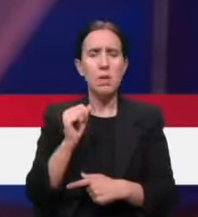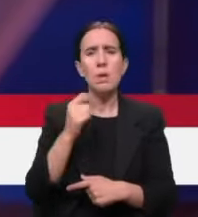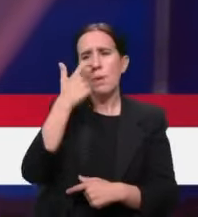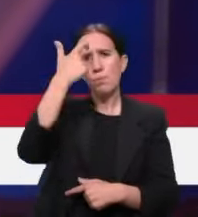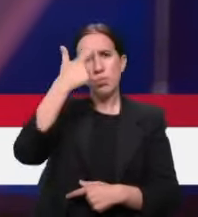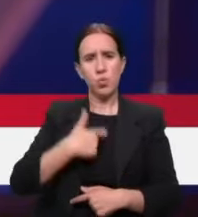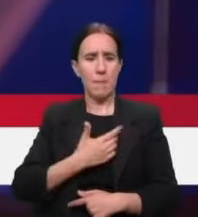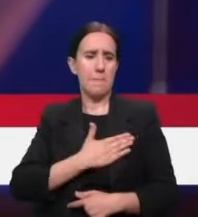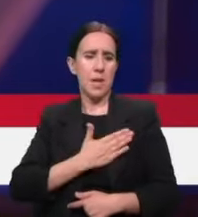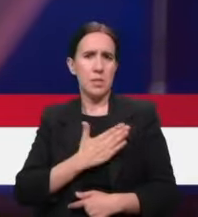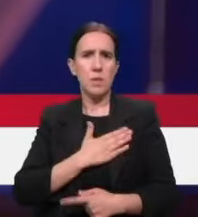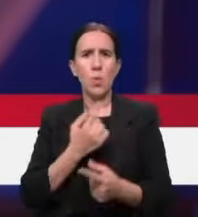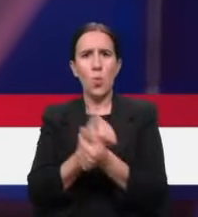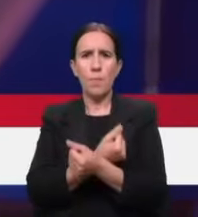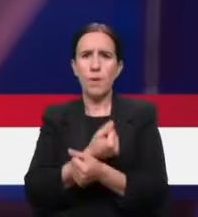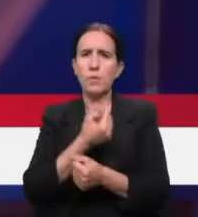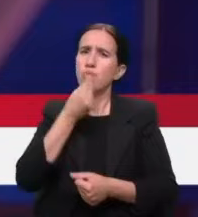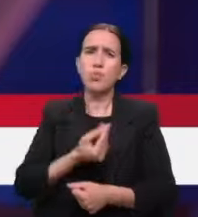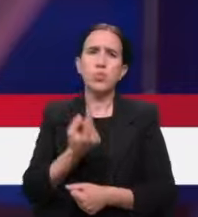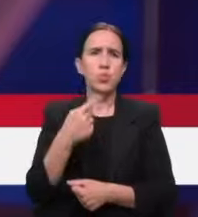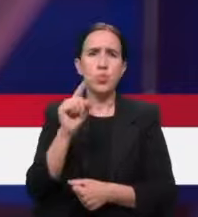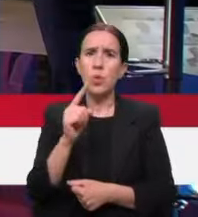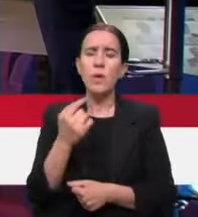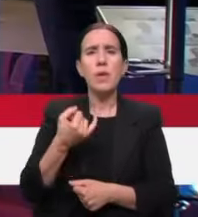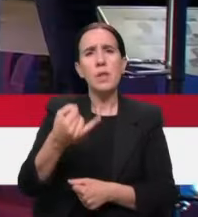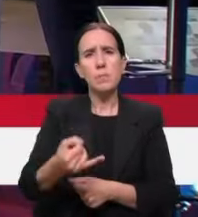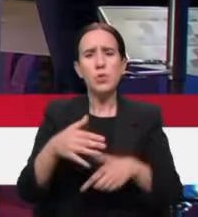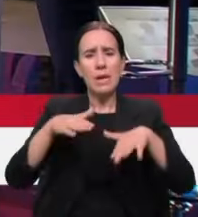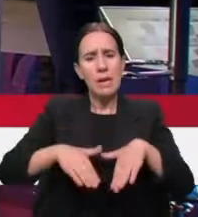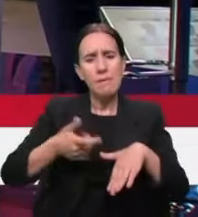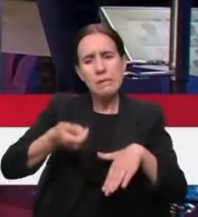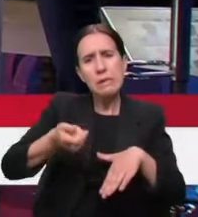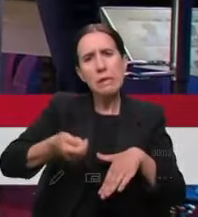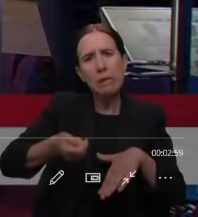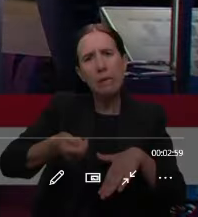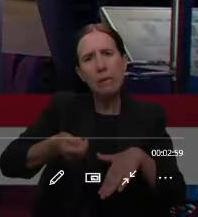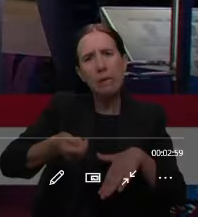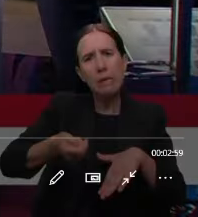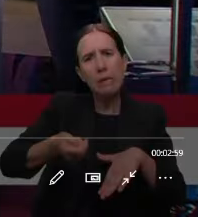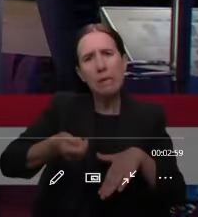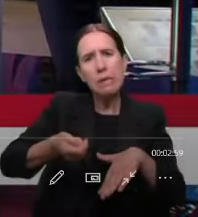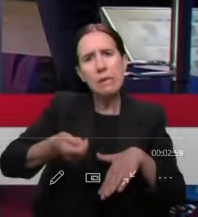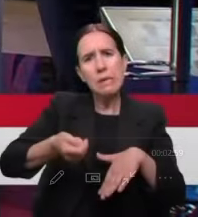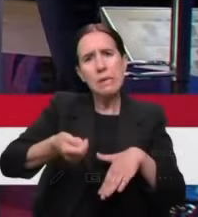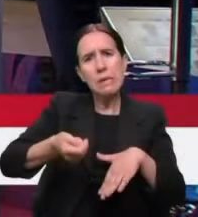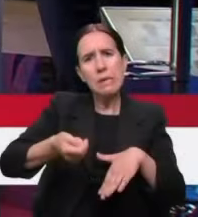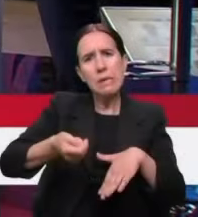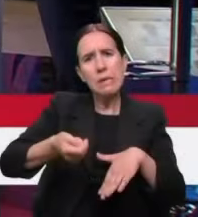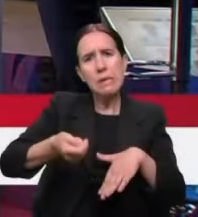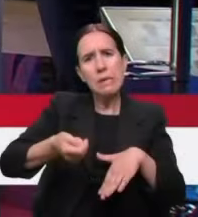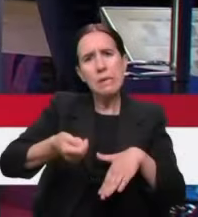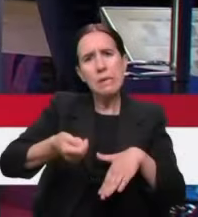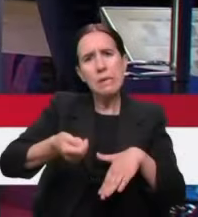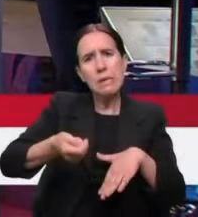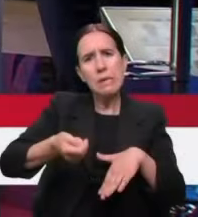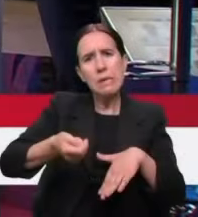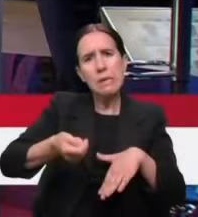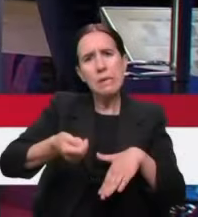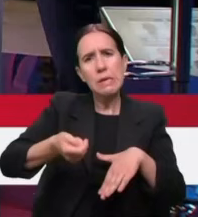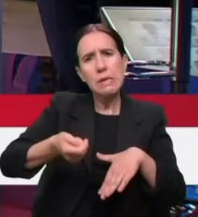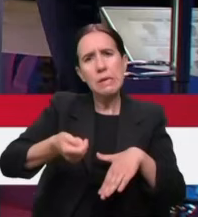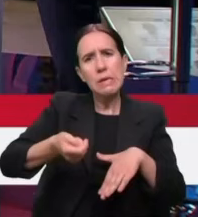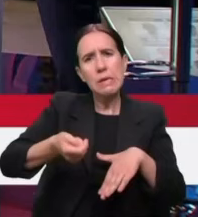comprar um passe e depois haver sucessivas greves dos transportes. Ele tem razão aqui, atenção, mas isto, eu creio que há